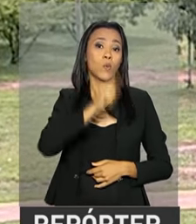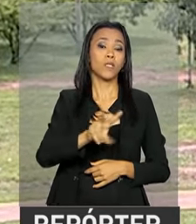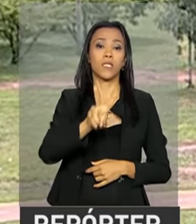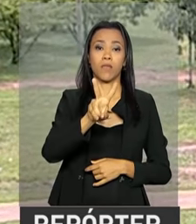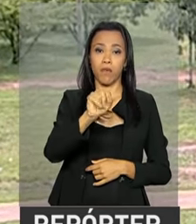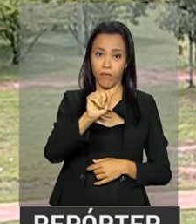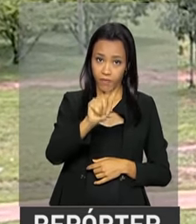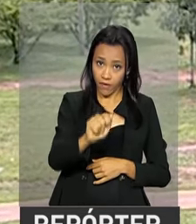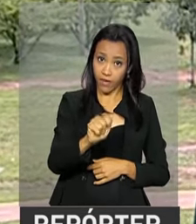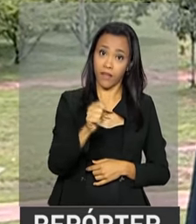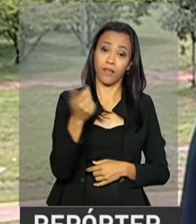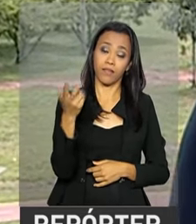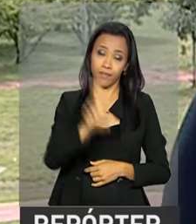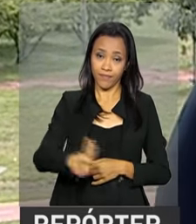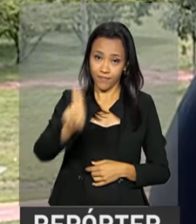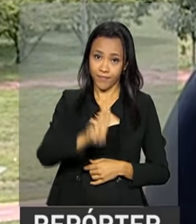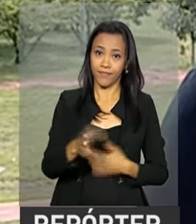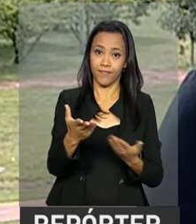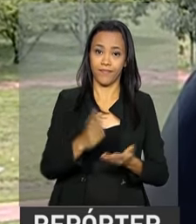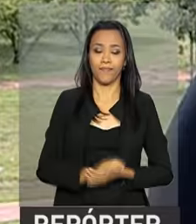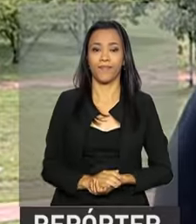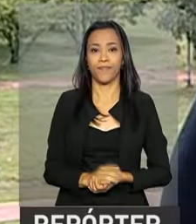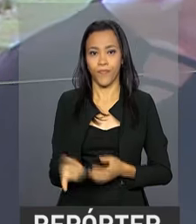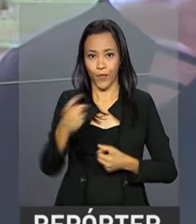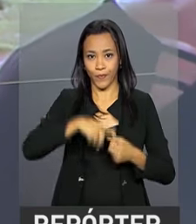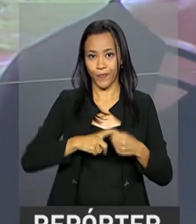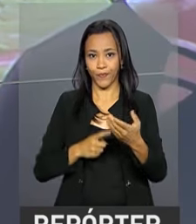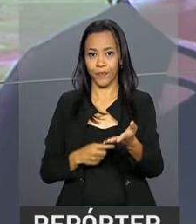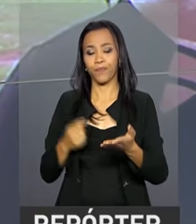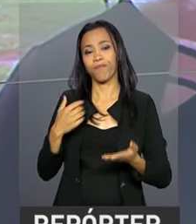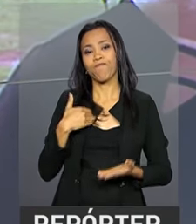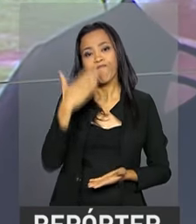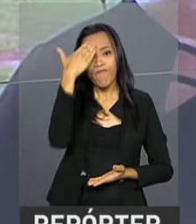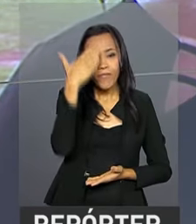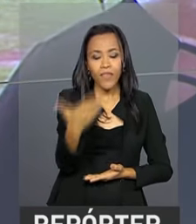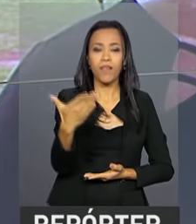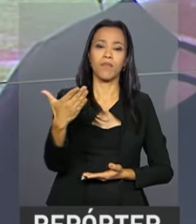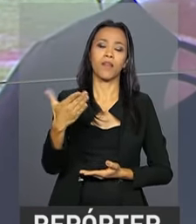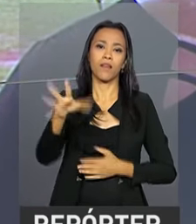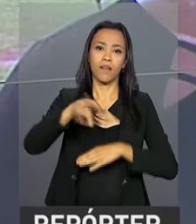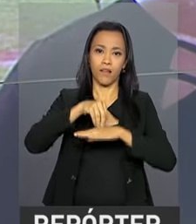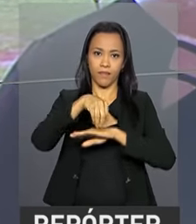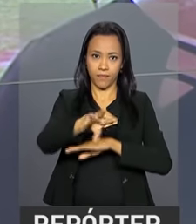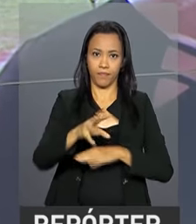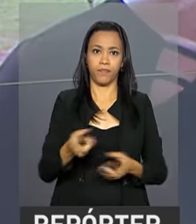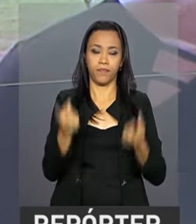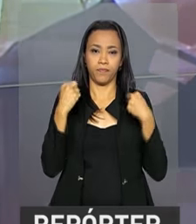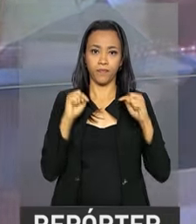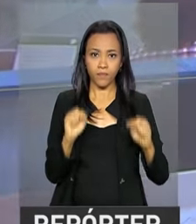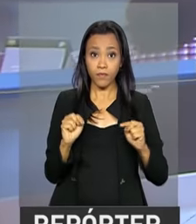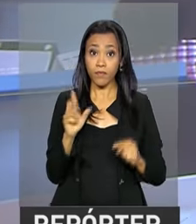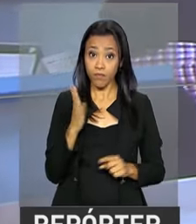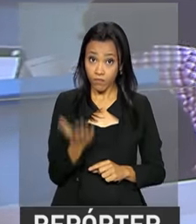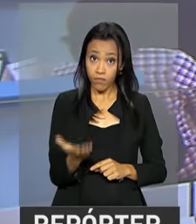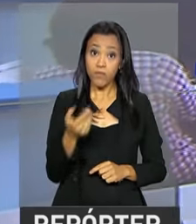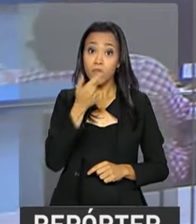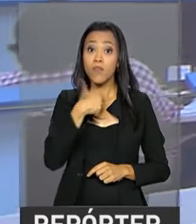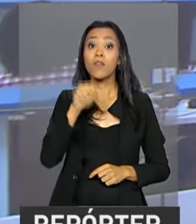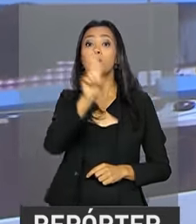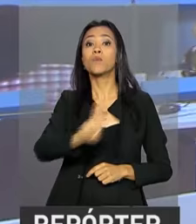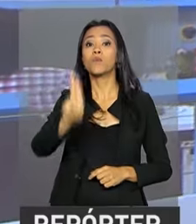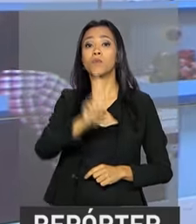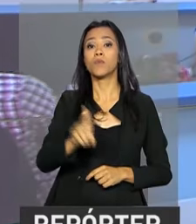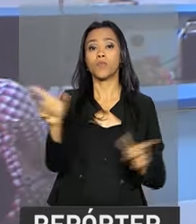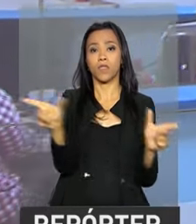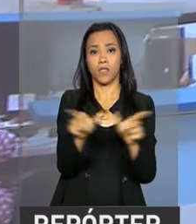no curso superior. Leandro, eu volto com você. Tá ok, Mara, obrigado pelas suas informações. E olha, usuários do Sistema